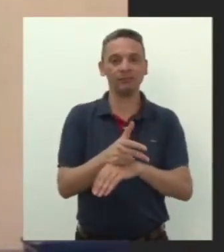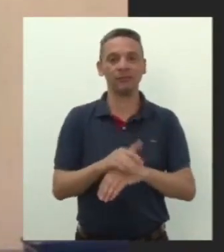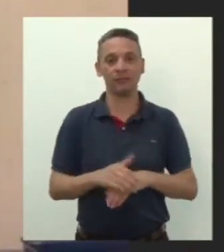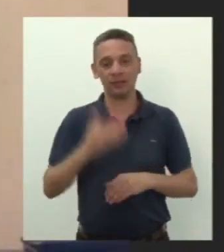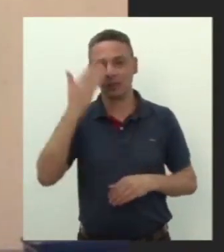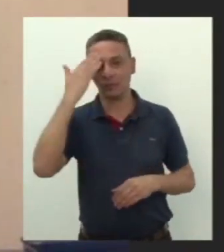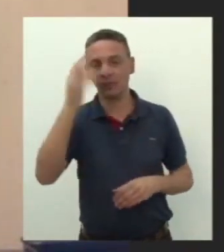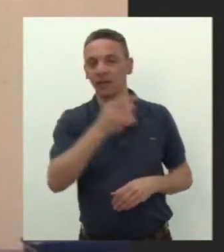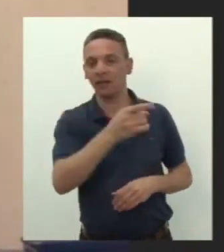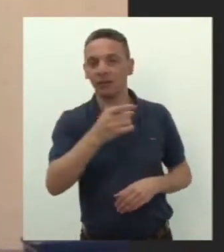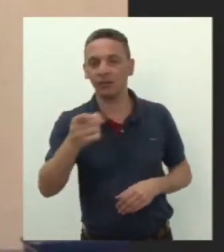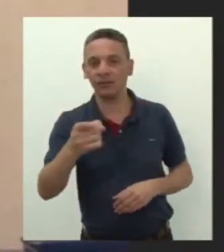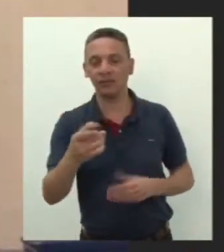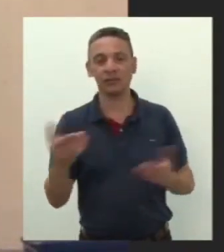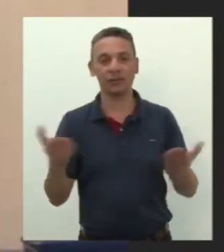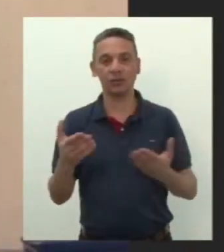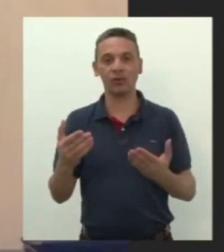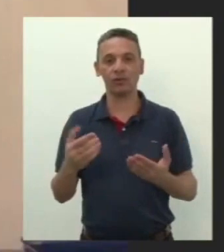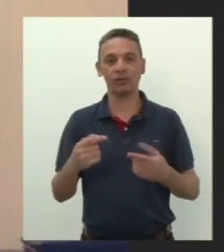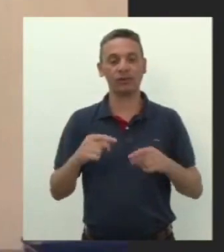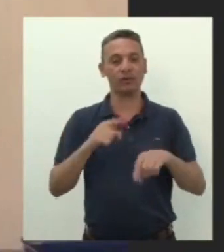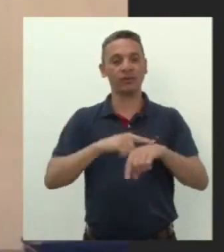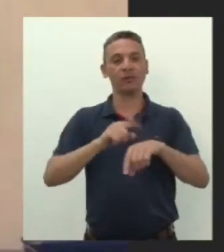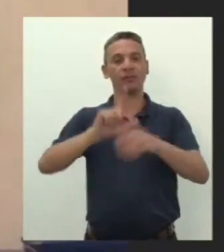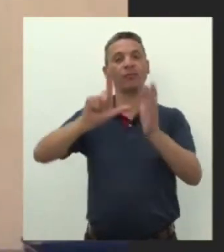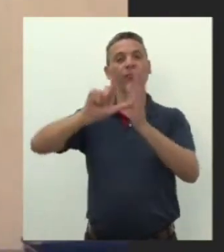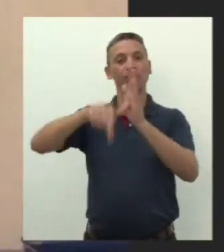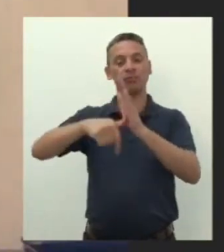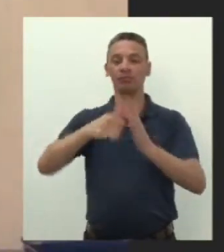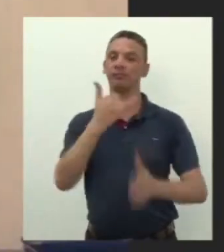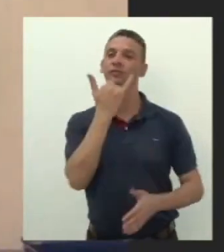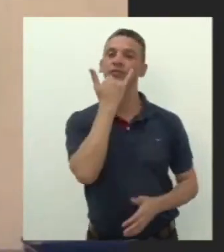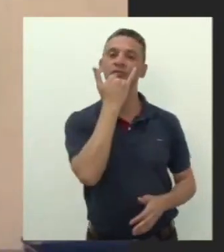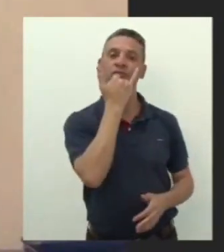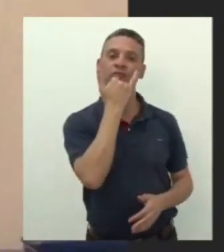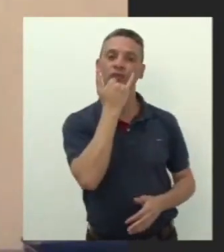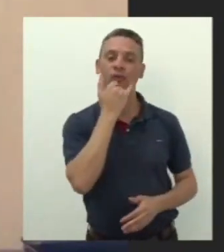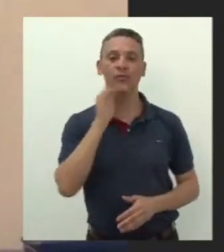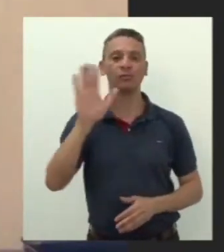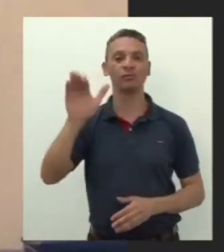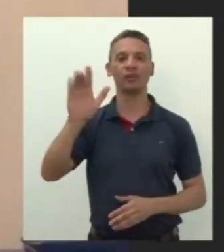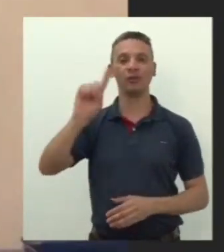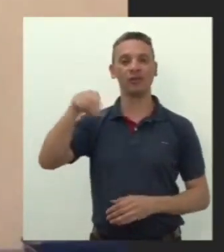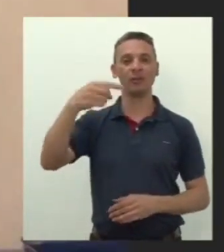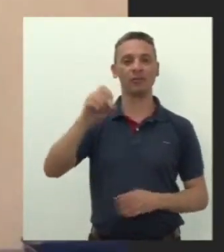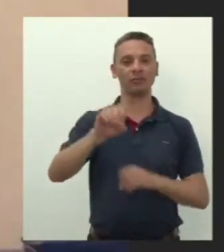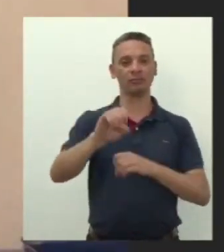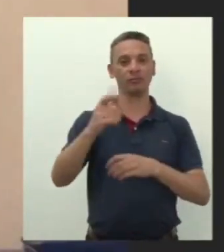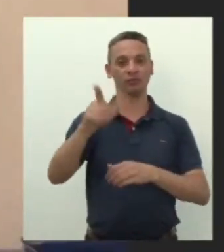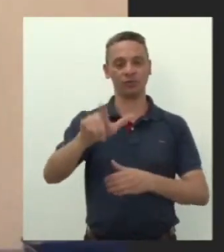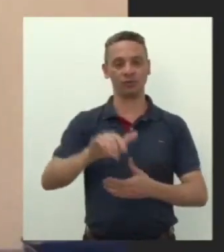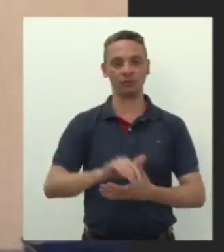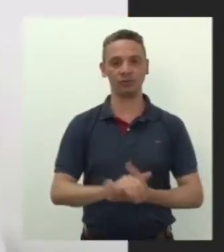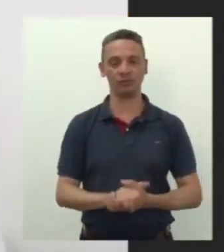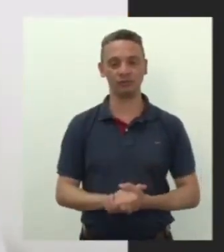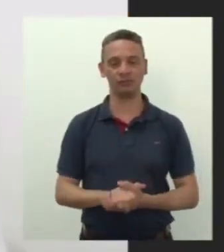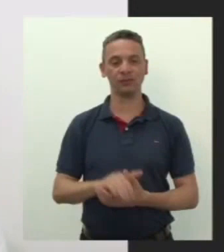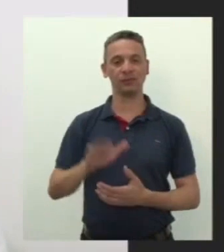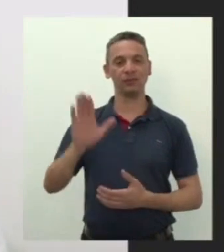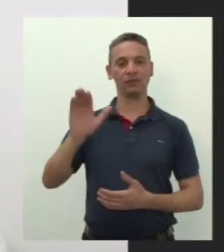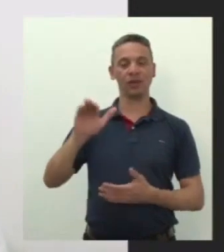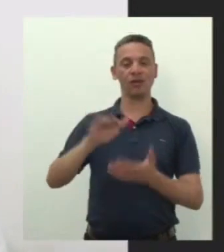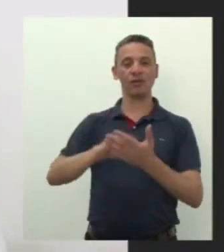E agradecer a todos, então, que a gente passou um pouquinho do tempo, peço desculpas e até uma próxima. Até a